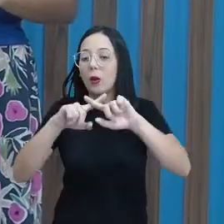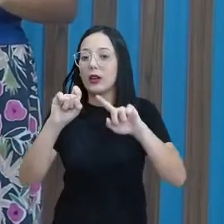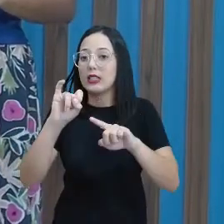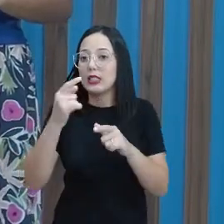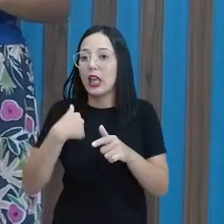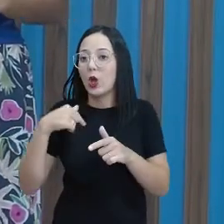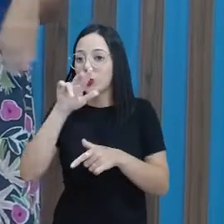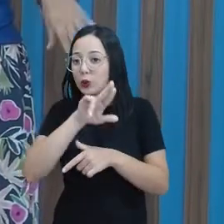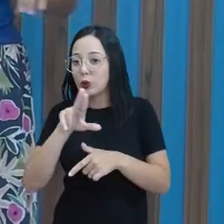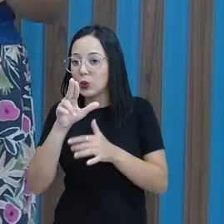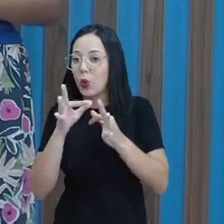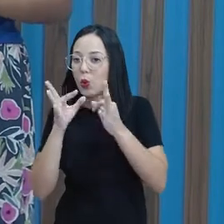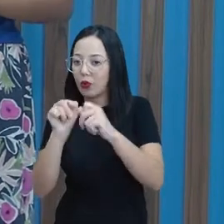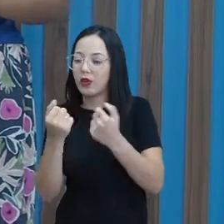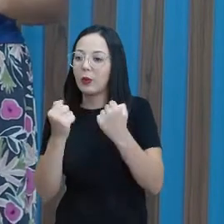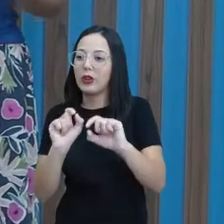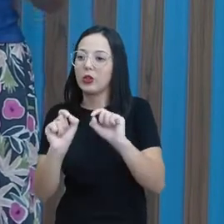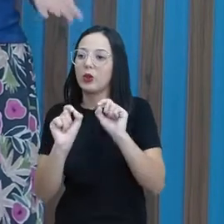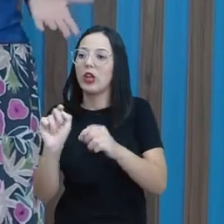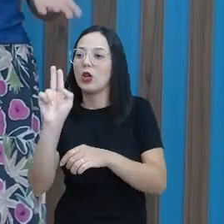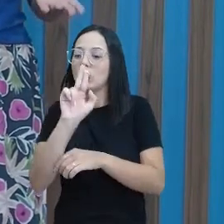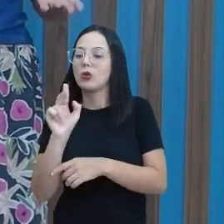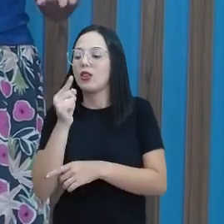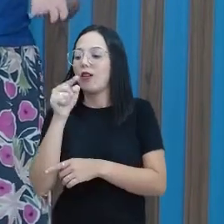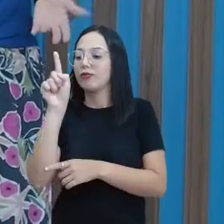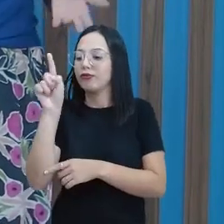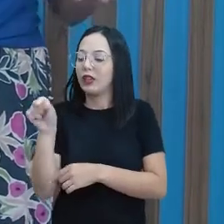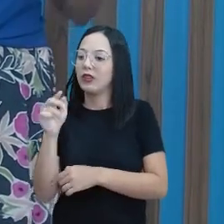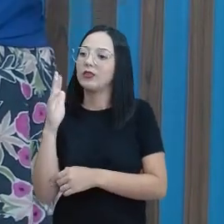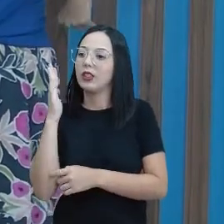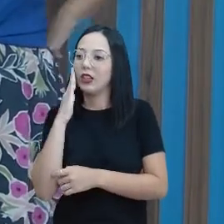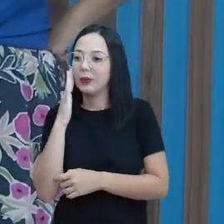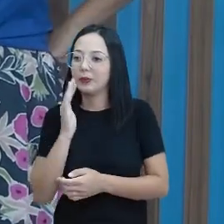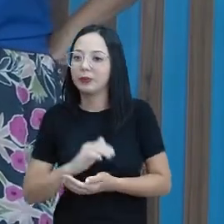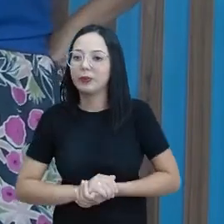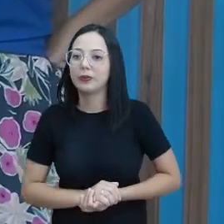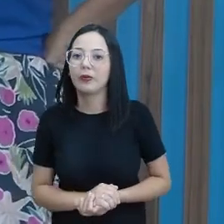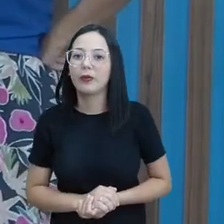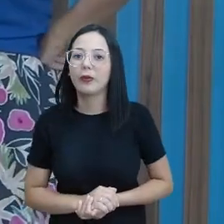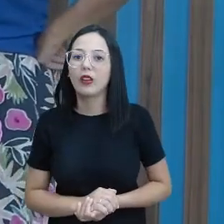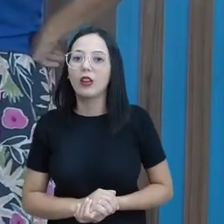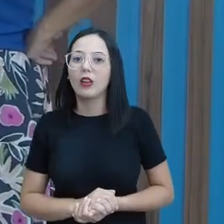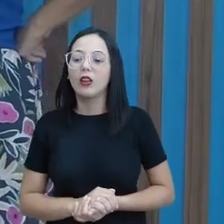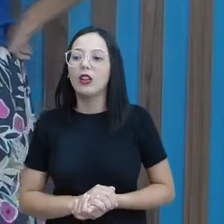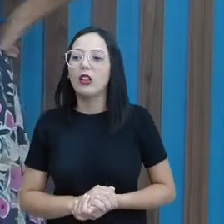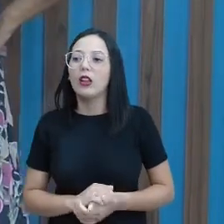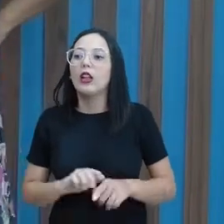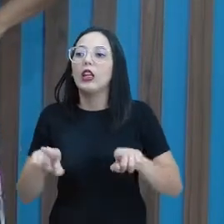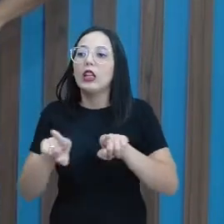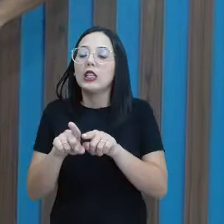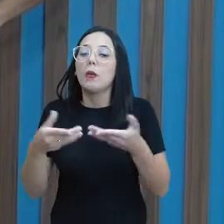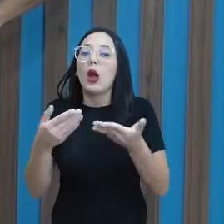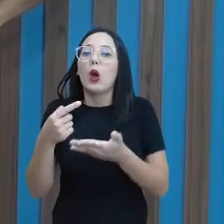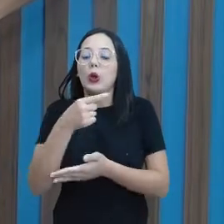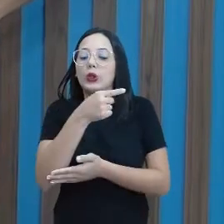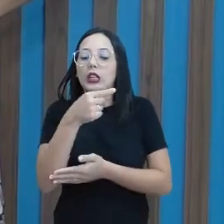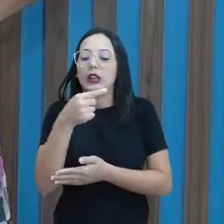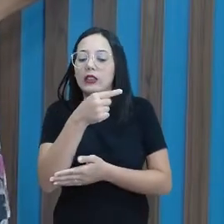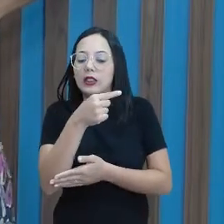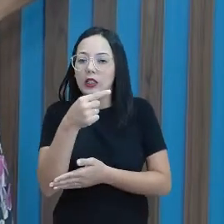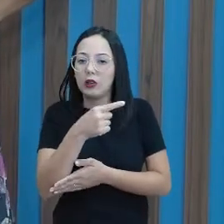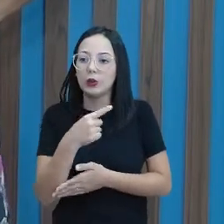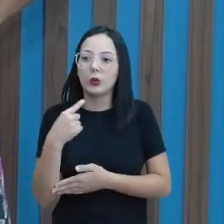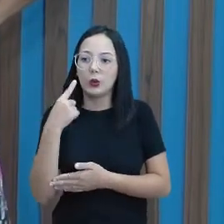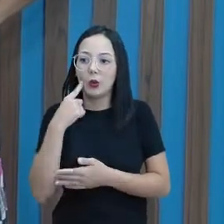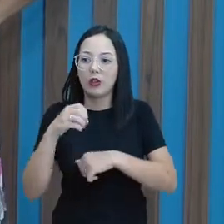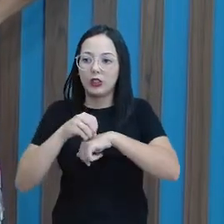uso no fim, eu preciso colocar o quê? O acento, não é isso? Então, e outra versão? Olha, vou